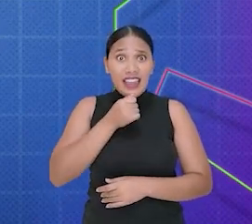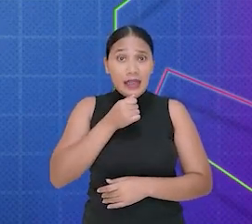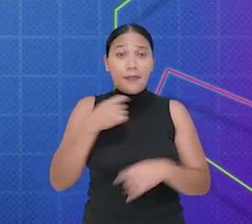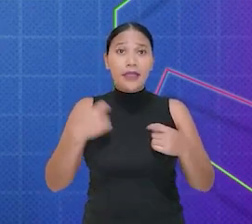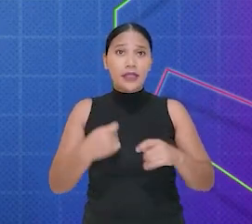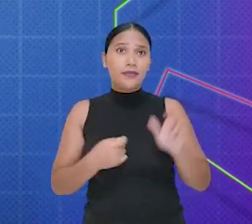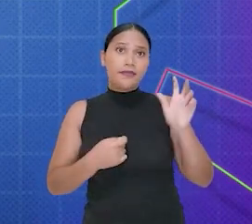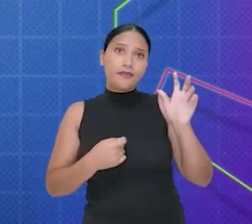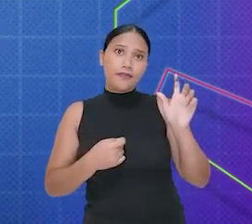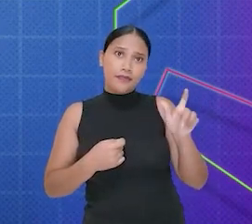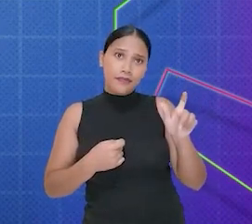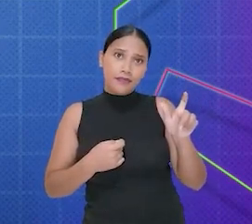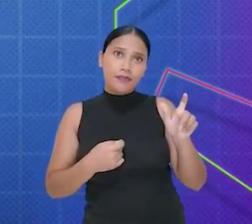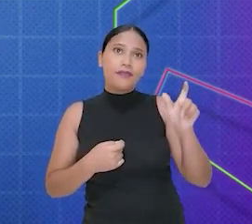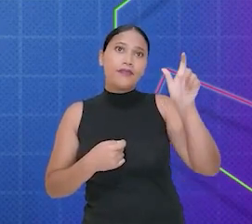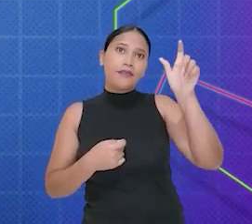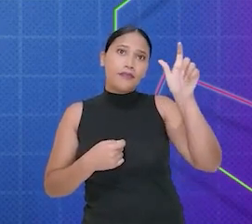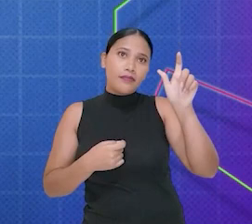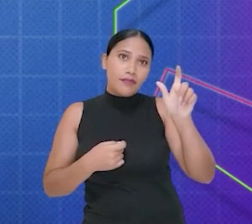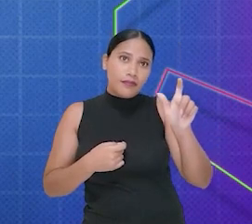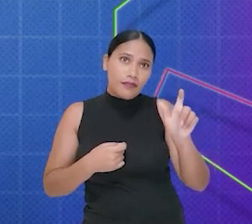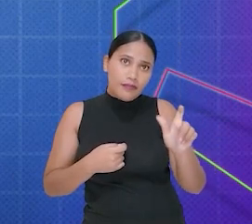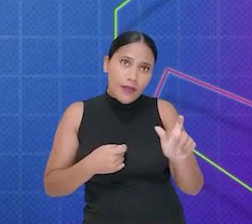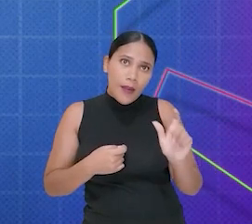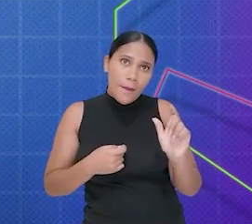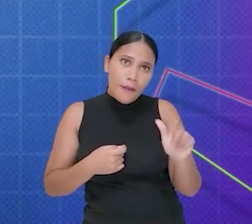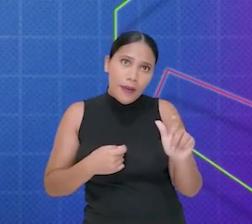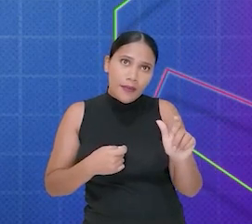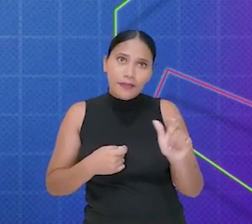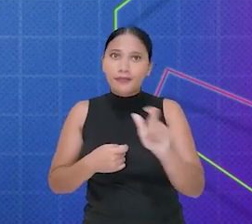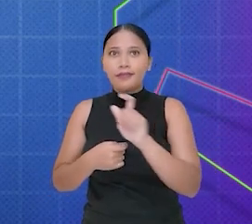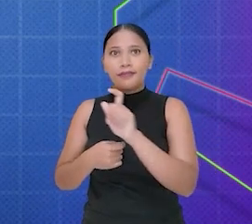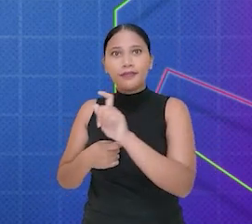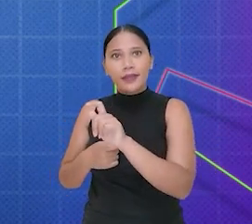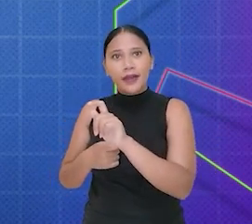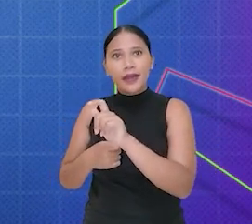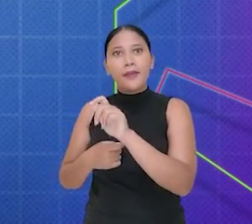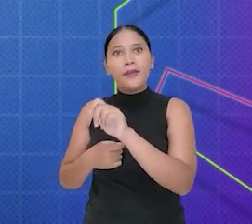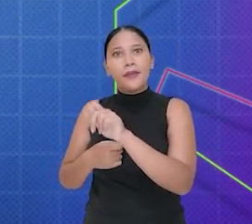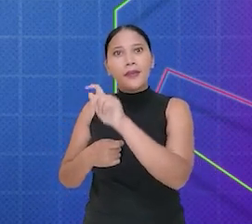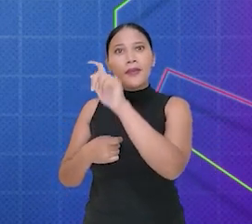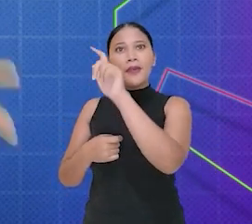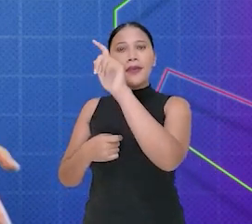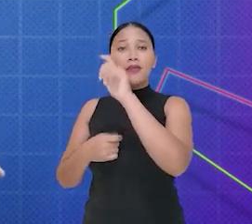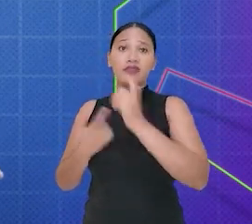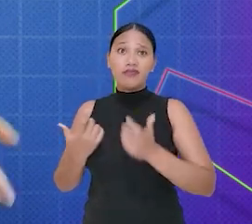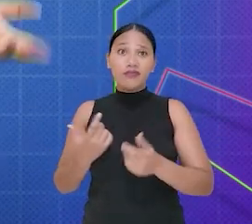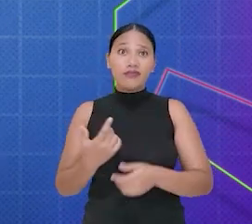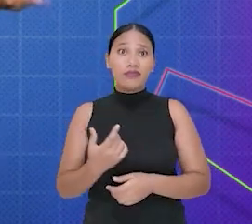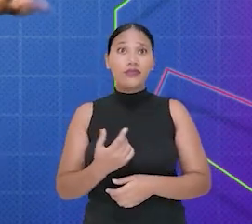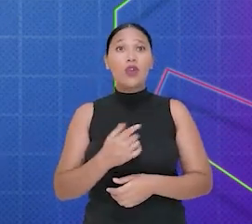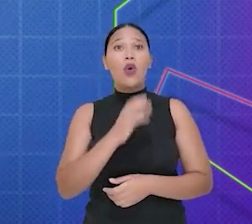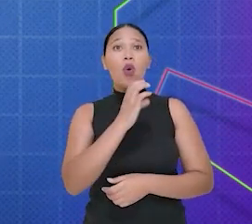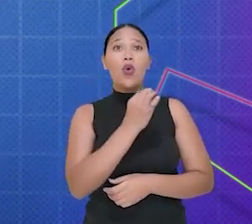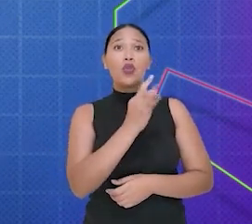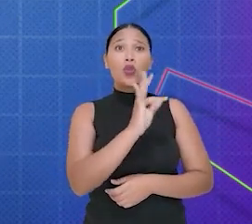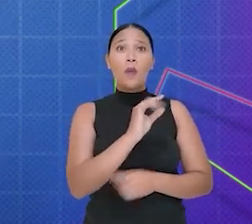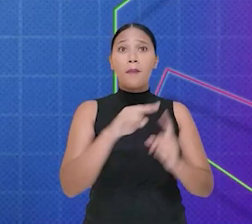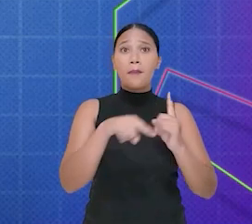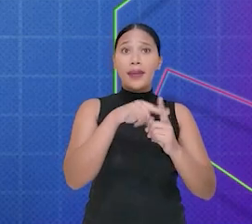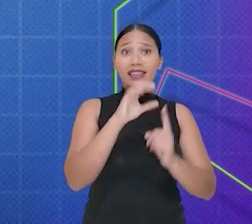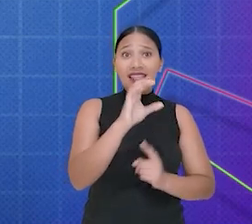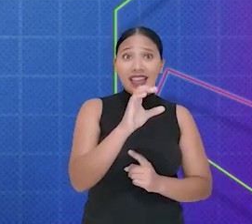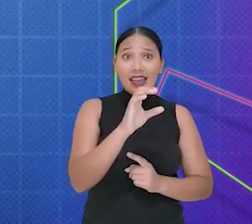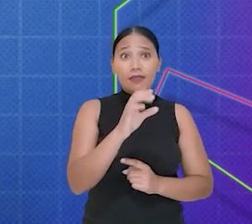uso de atalhos, você precisaria clicar em diversos menus e opções para realizar essa tarefa. Mas com o uso do atalho Ctrl mais